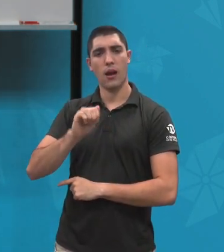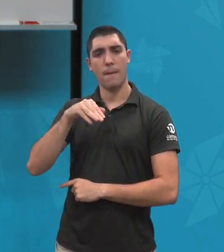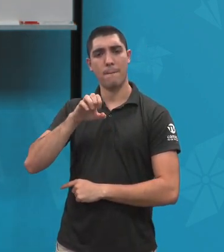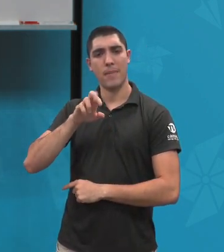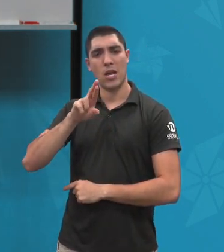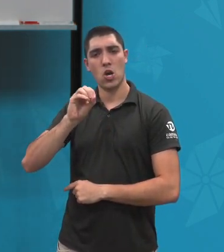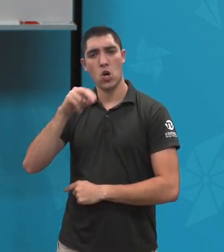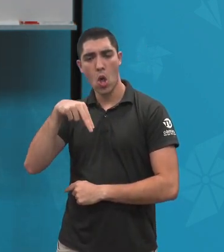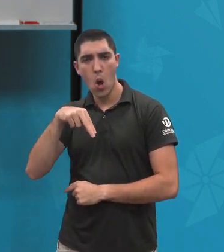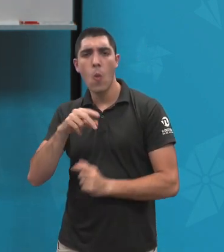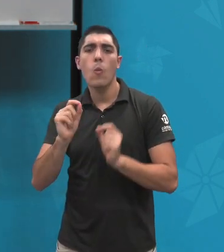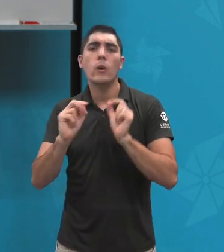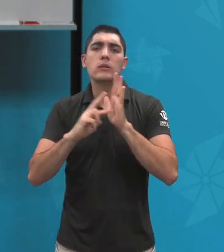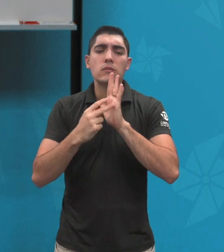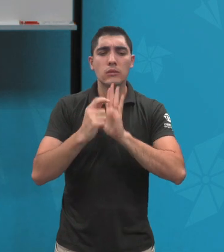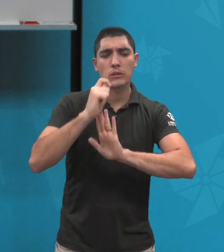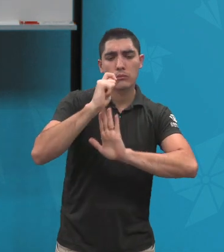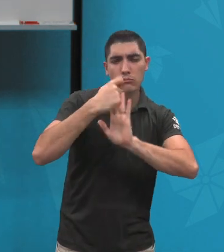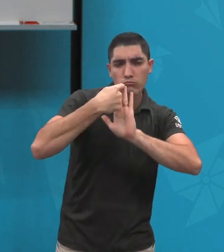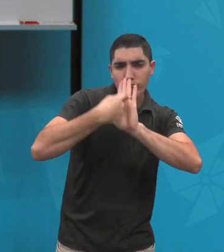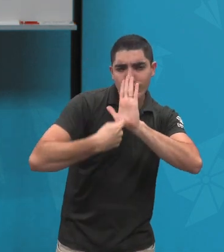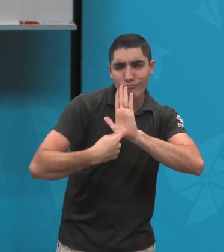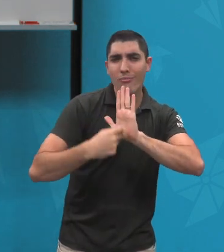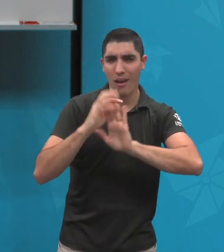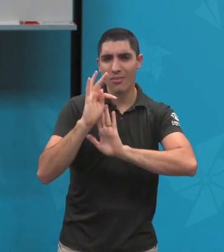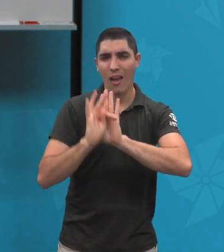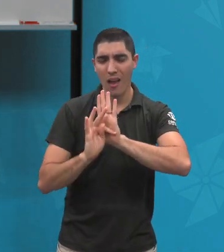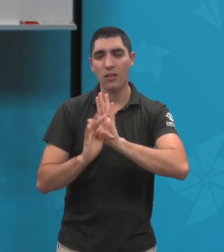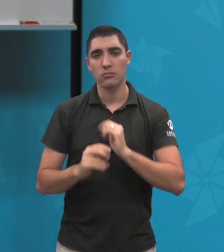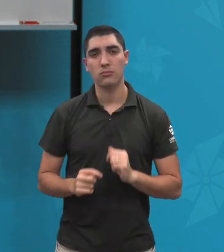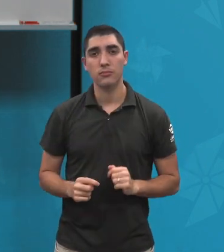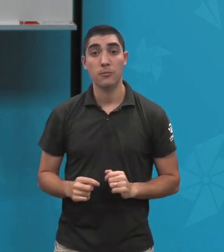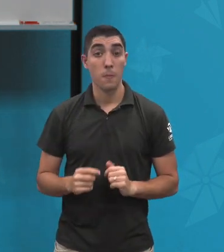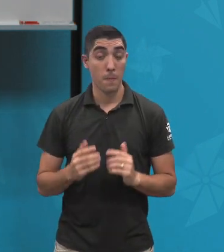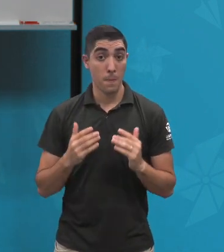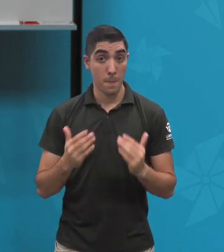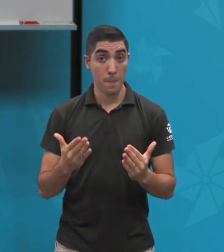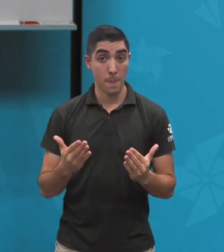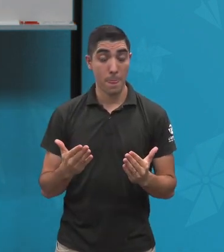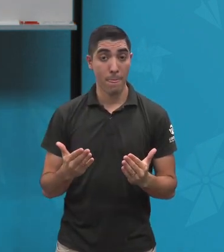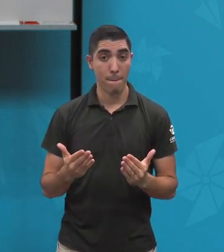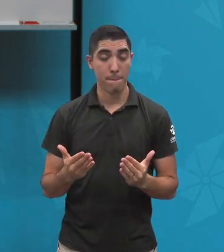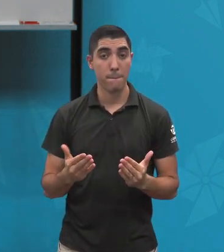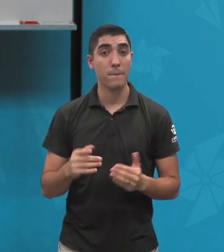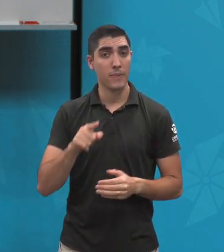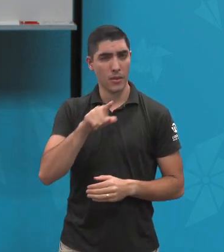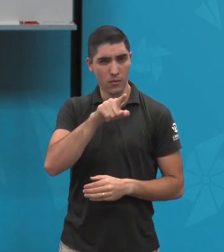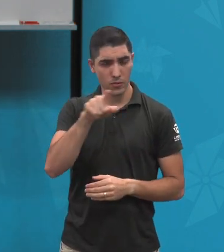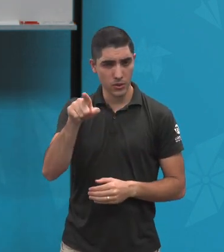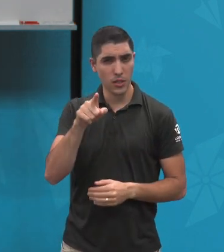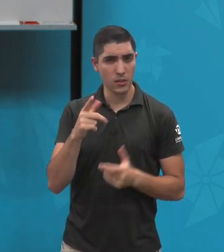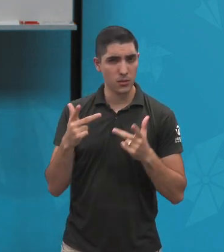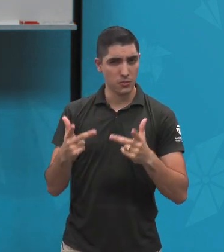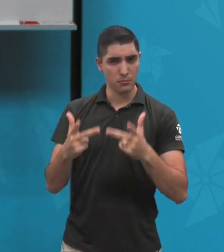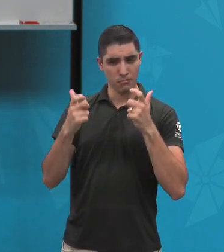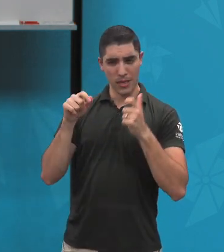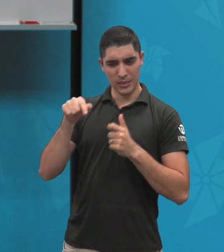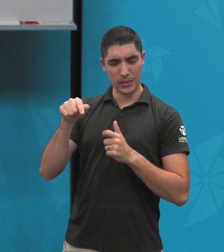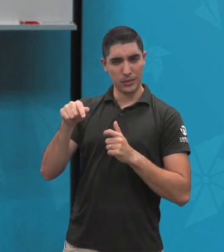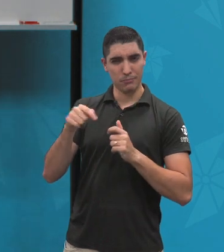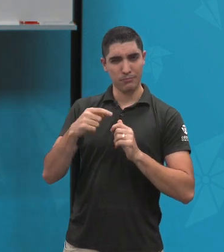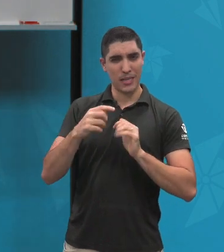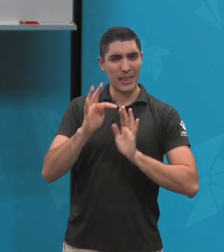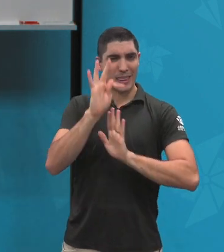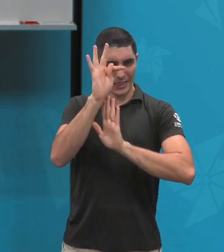de estilo, do ponto de vista de escrita, né? Vocês vão sentir um pouco esse estilo da